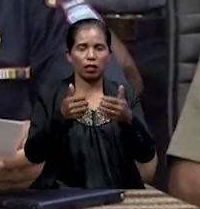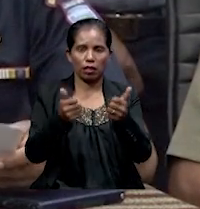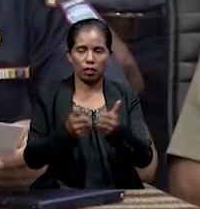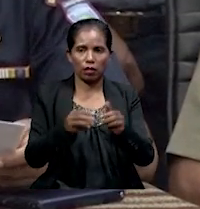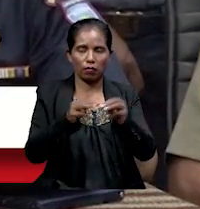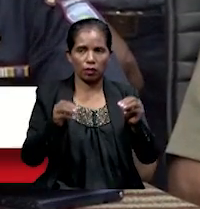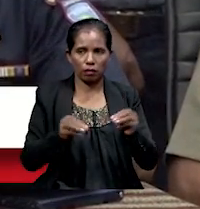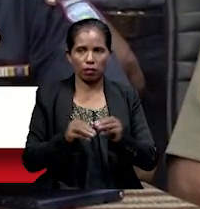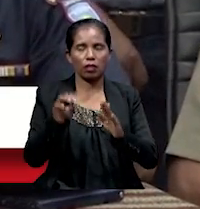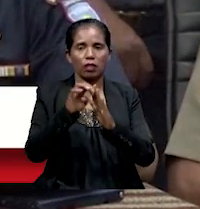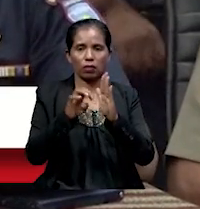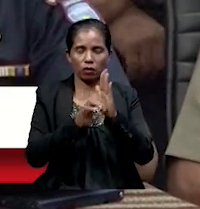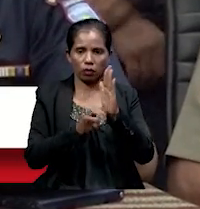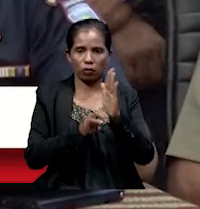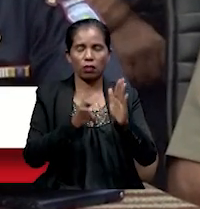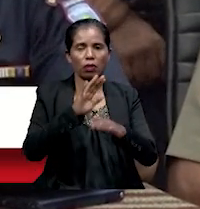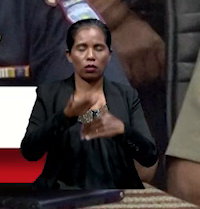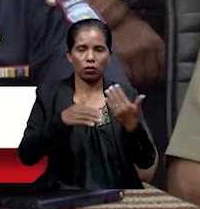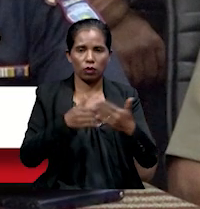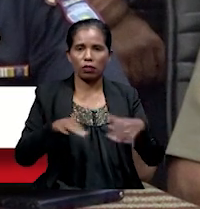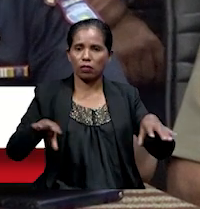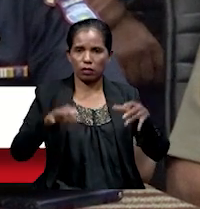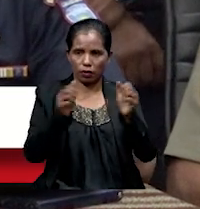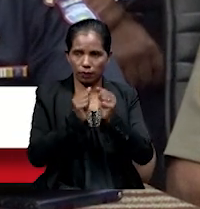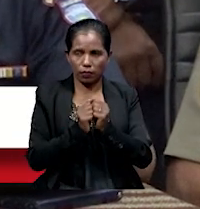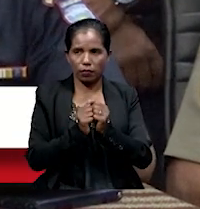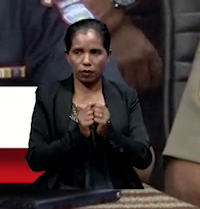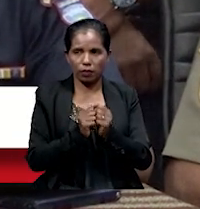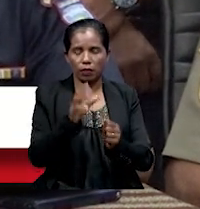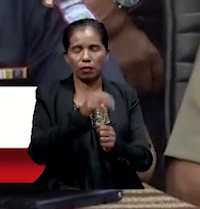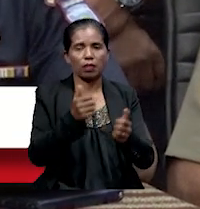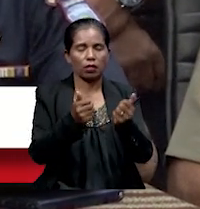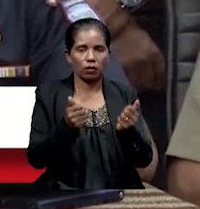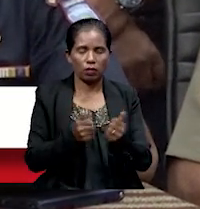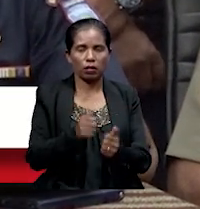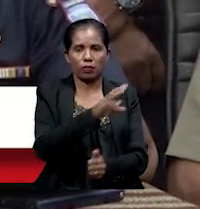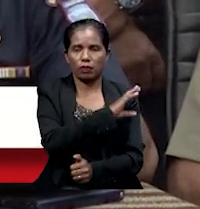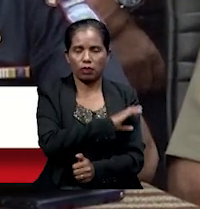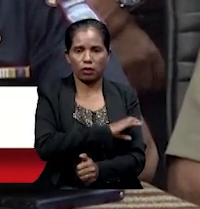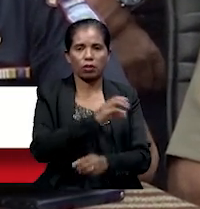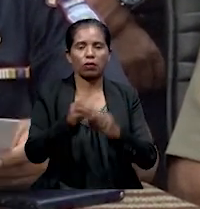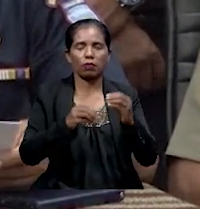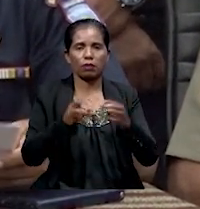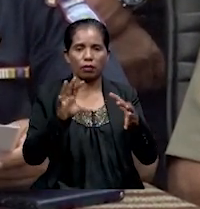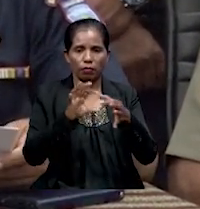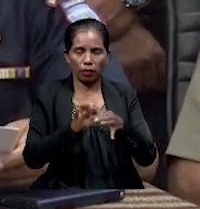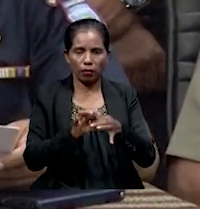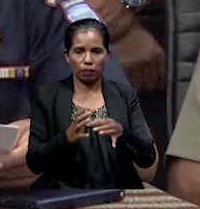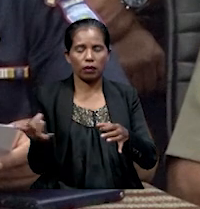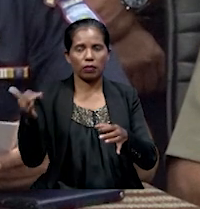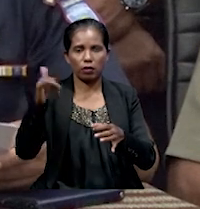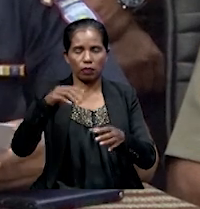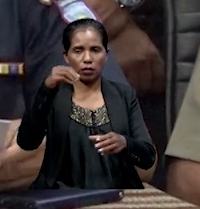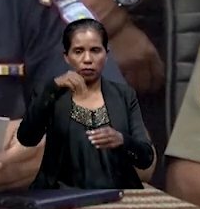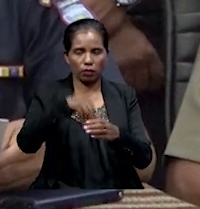no estrutura, se colabora, ba autoridade de segurança, quando ba membro ser nebe ma envolve